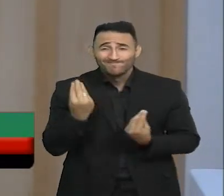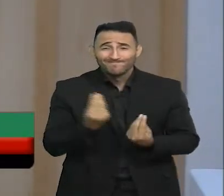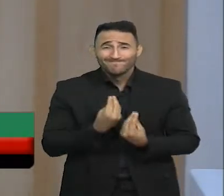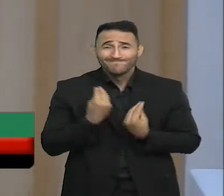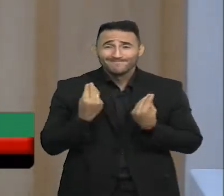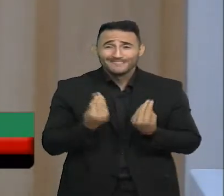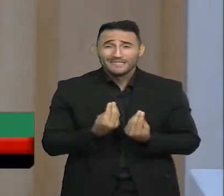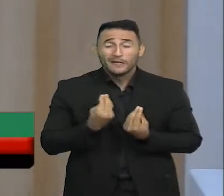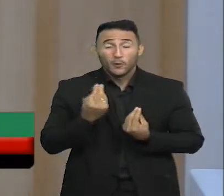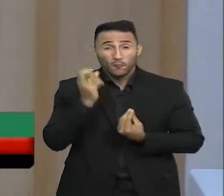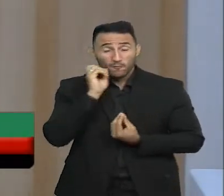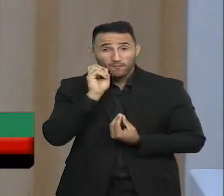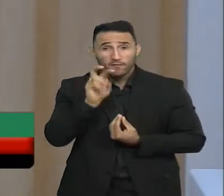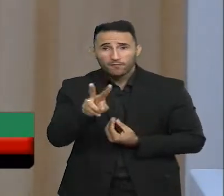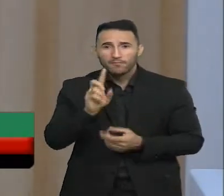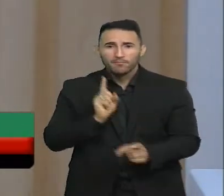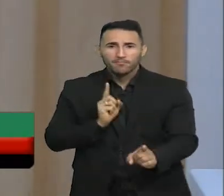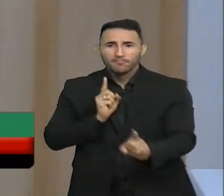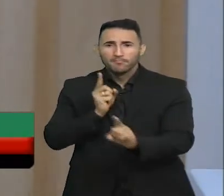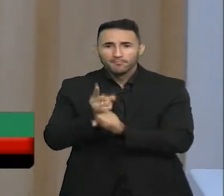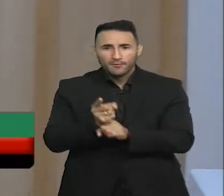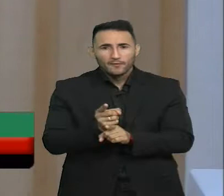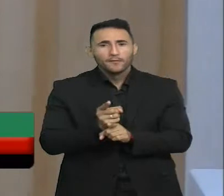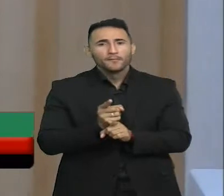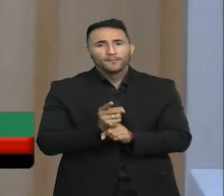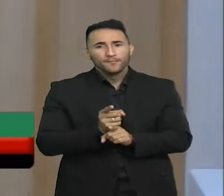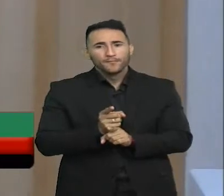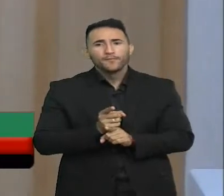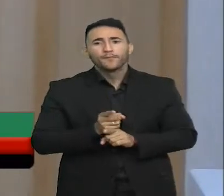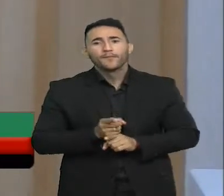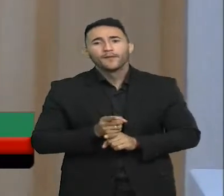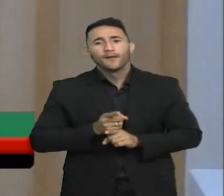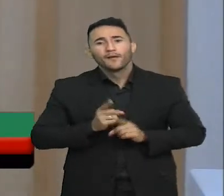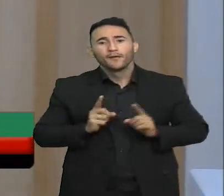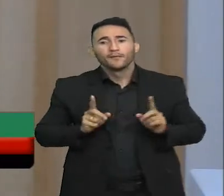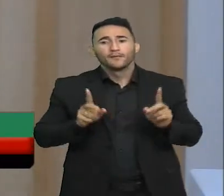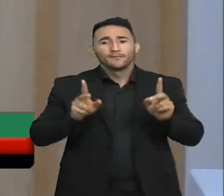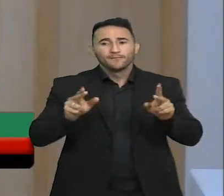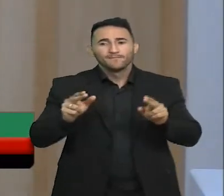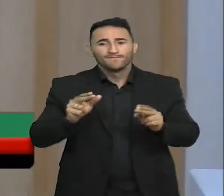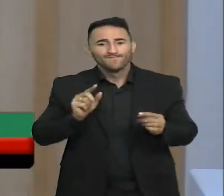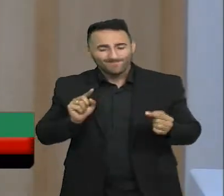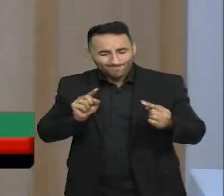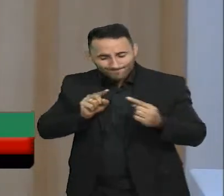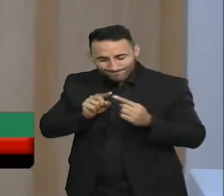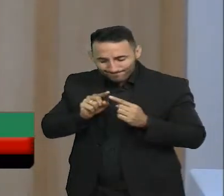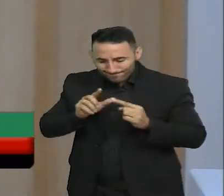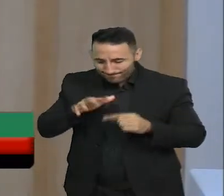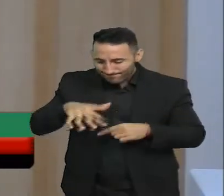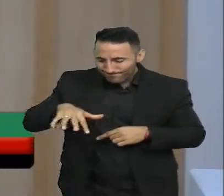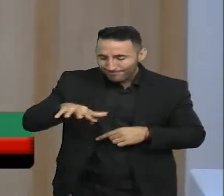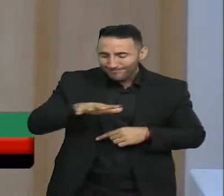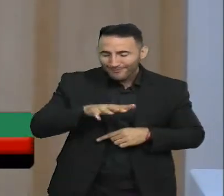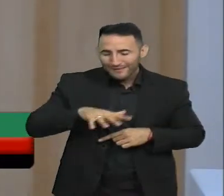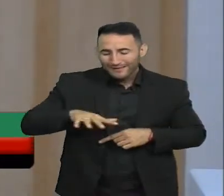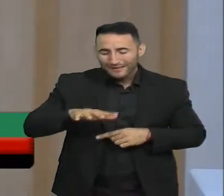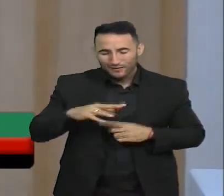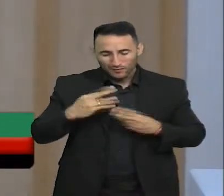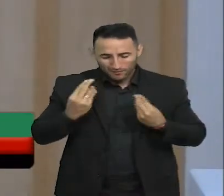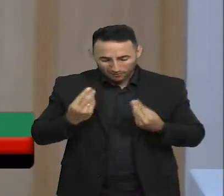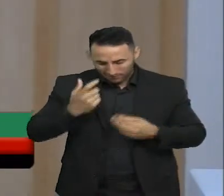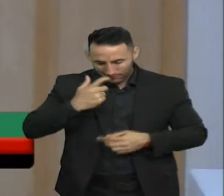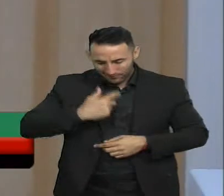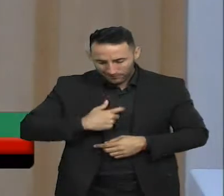eu encontrei pessoas que, como eu, conseguia se identificar dentro de um espaço, ser quem